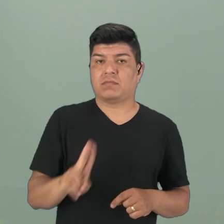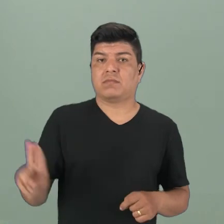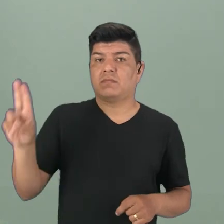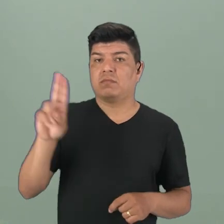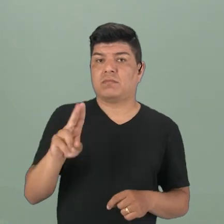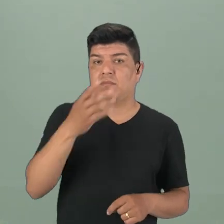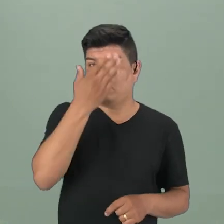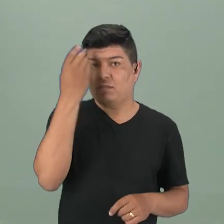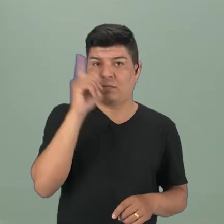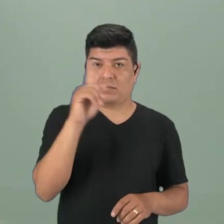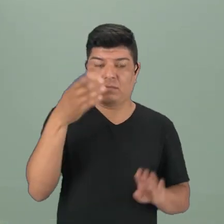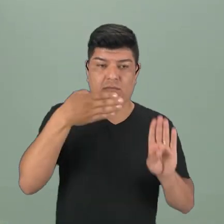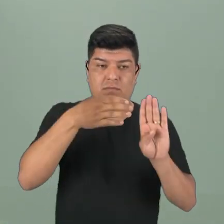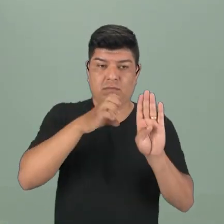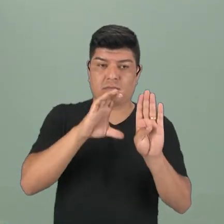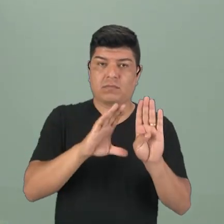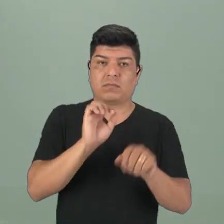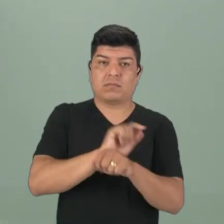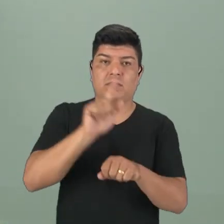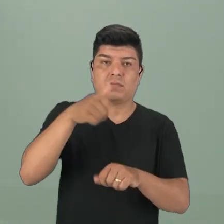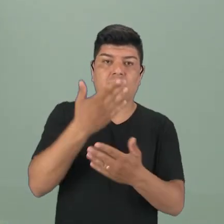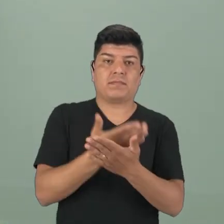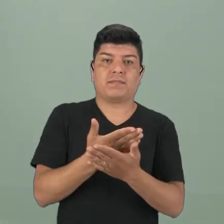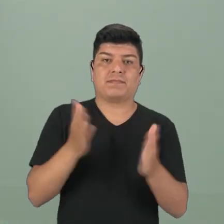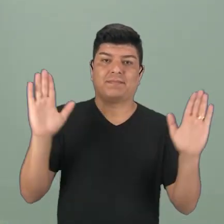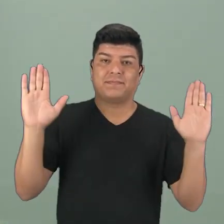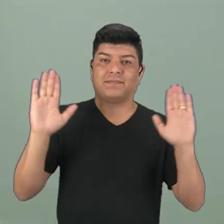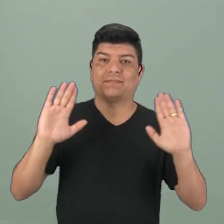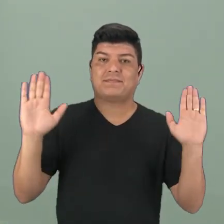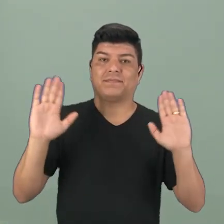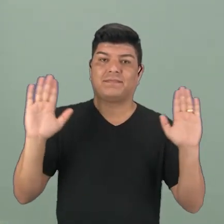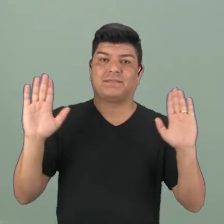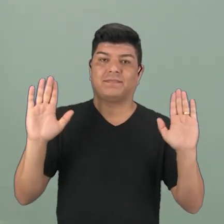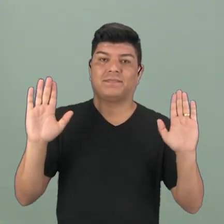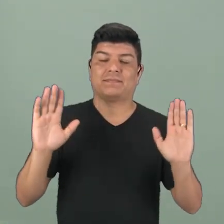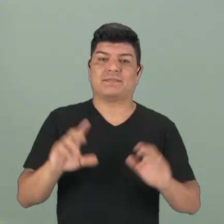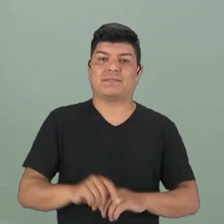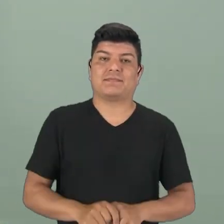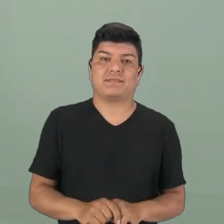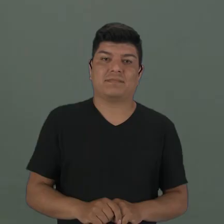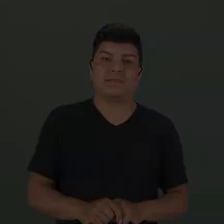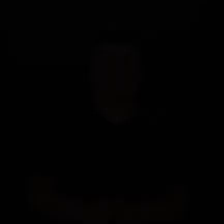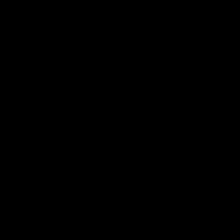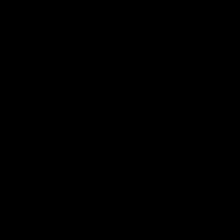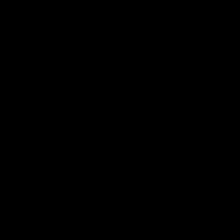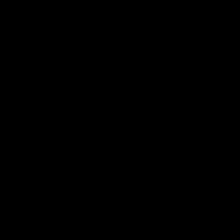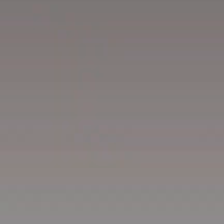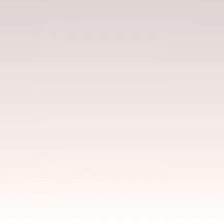Você não esqueça de acessar a plataforma Edu, que te aguardo na próxima aula. E eu fico por aqui, tá bom? Tchau, tchau.